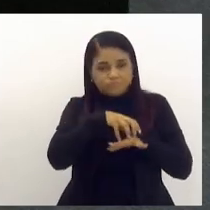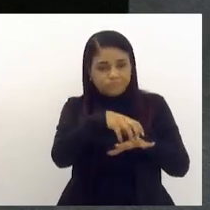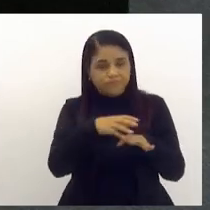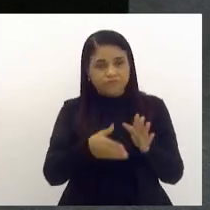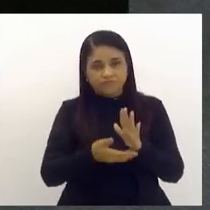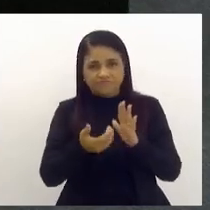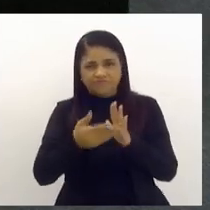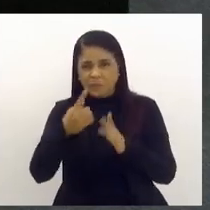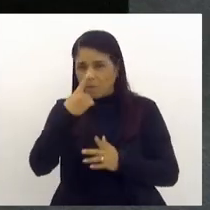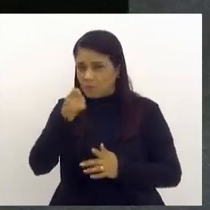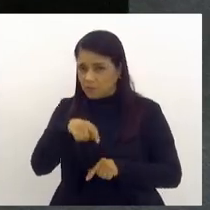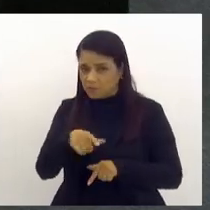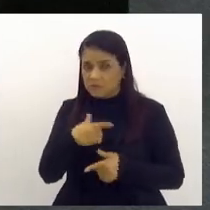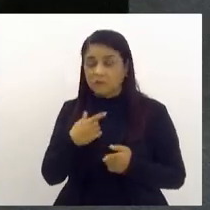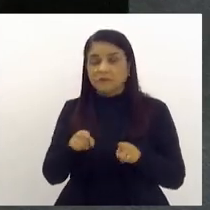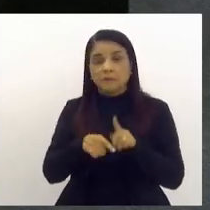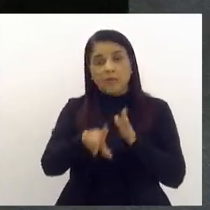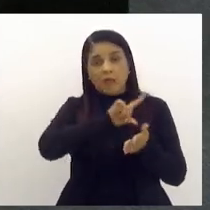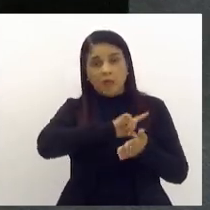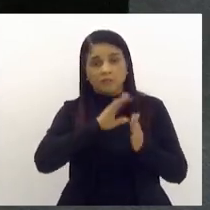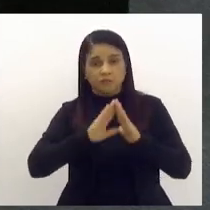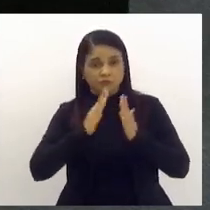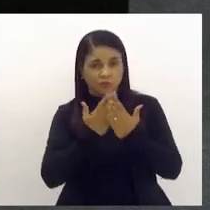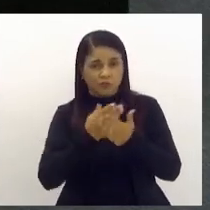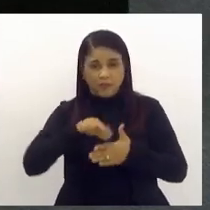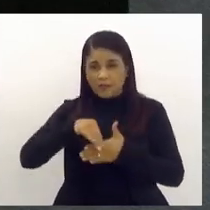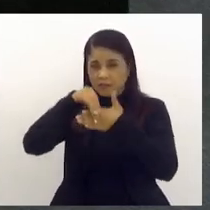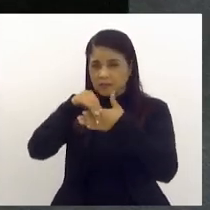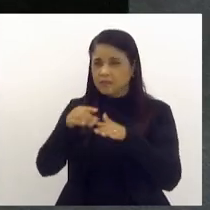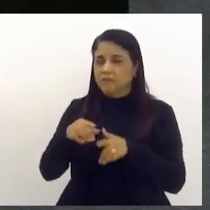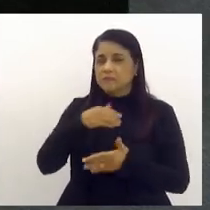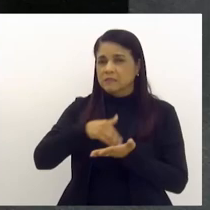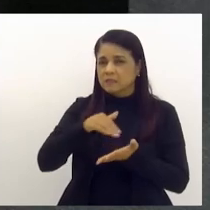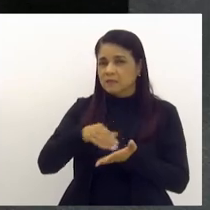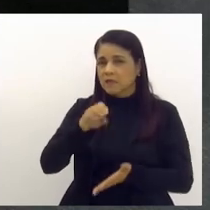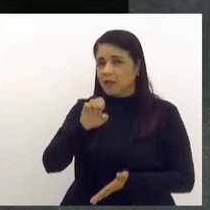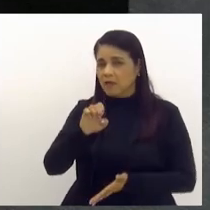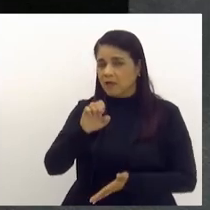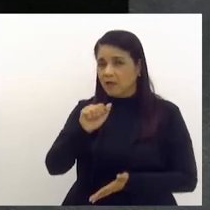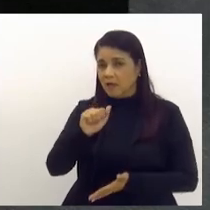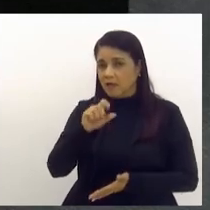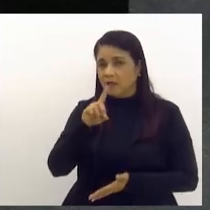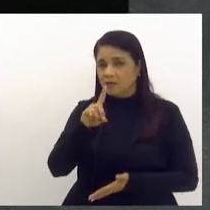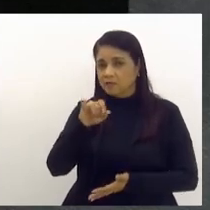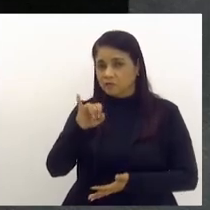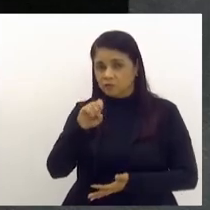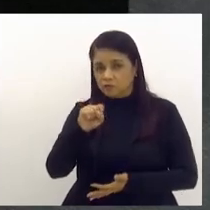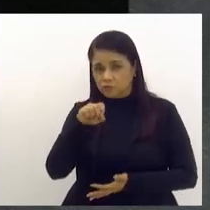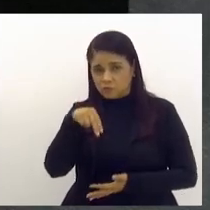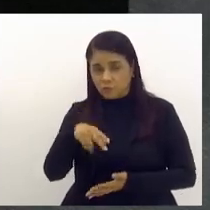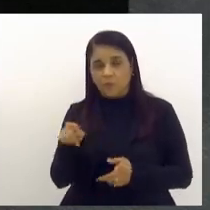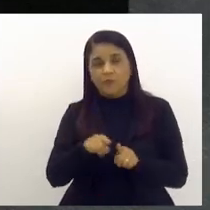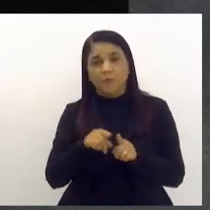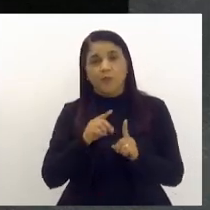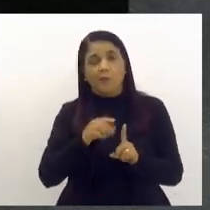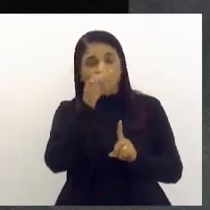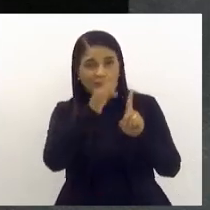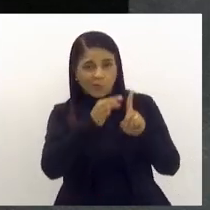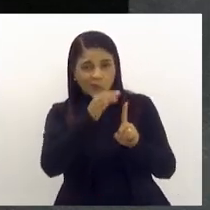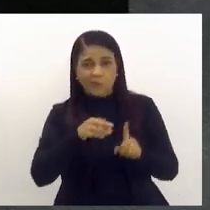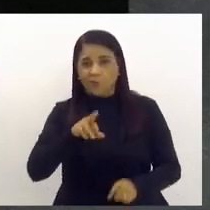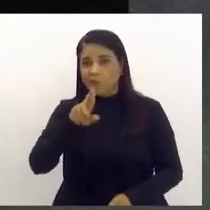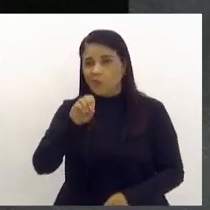no Colégio de Líderes anterior, estava aqui o secretário Adilson, o nosso procurador Robson, né?